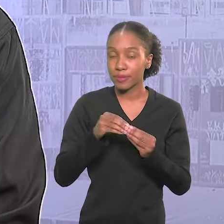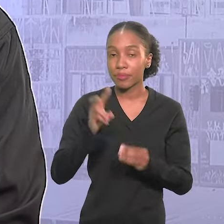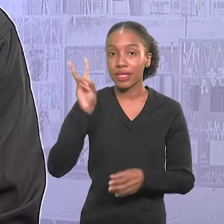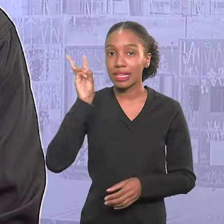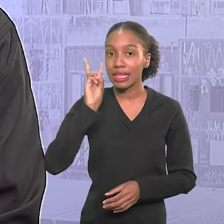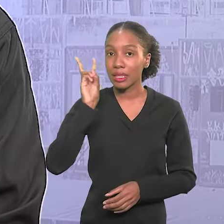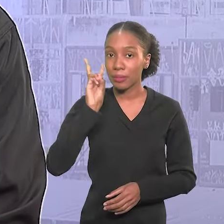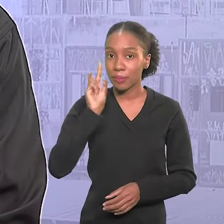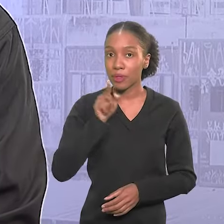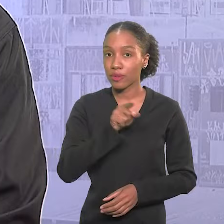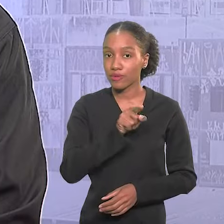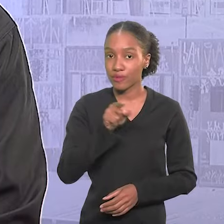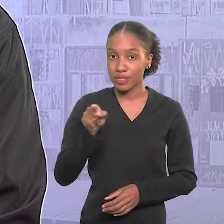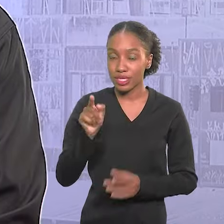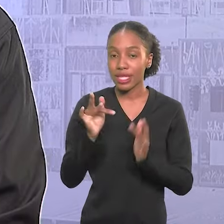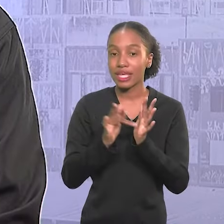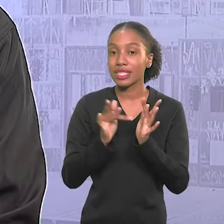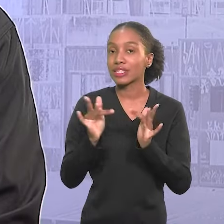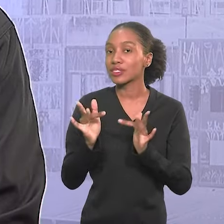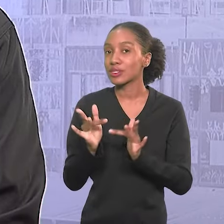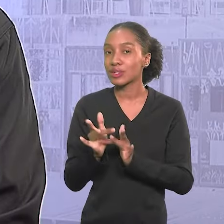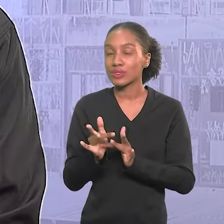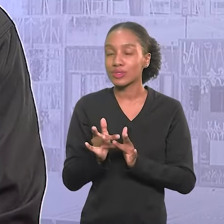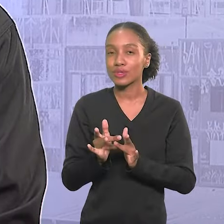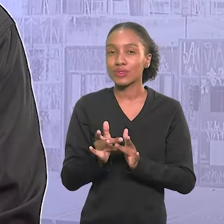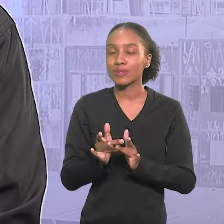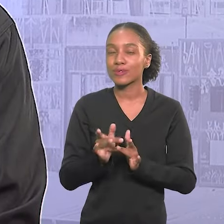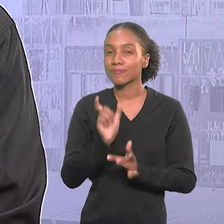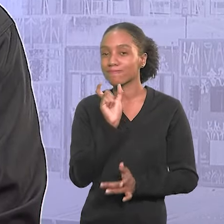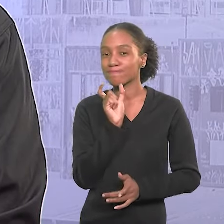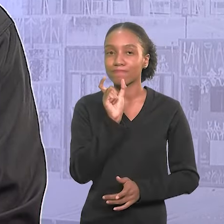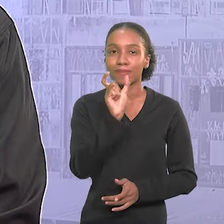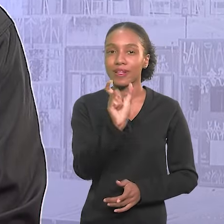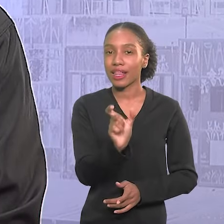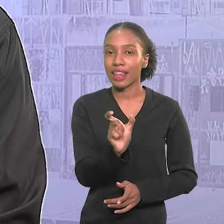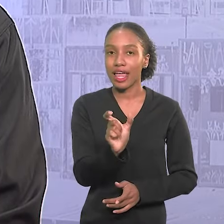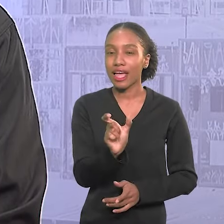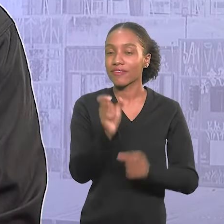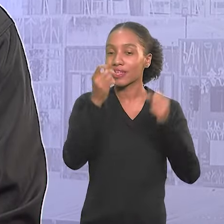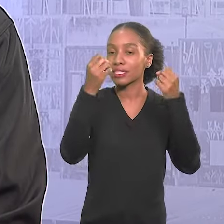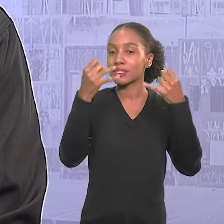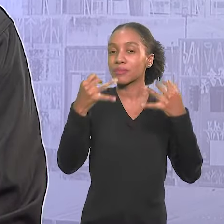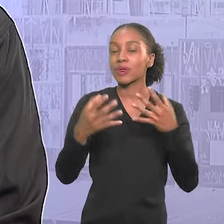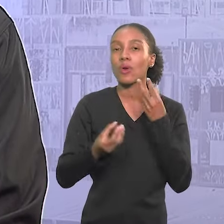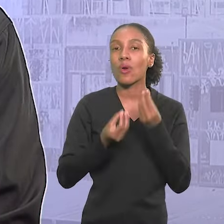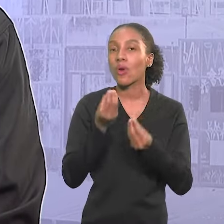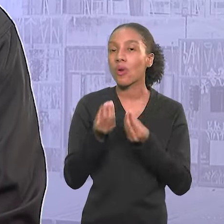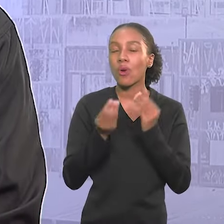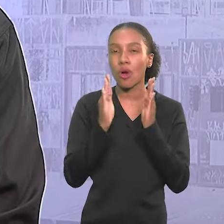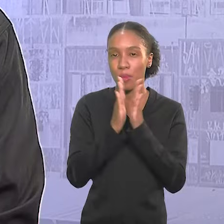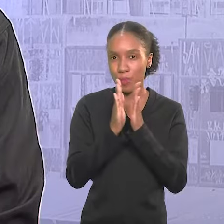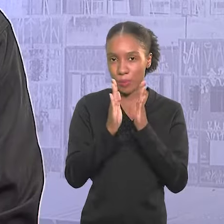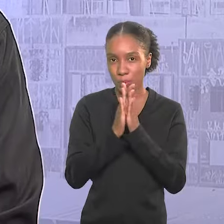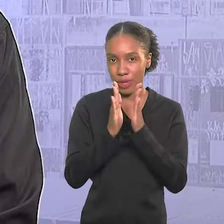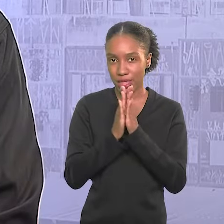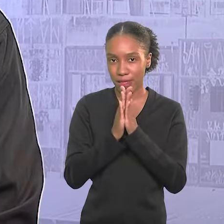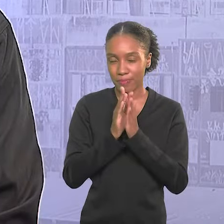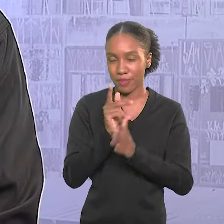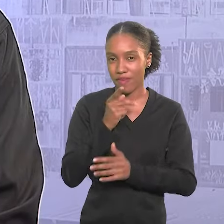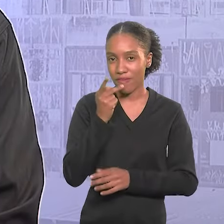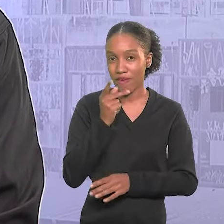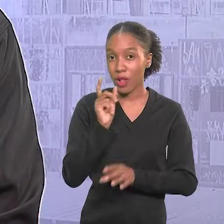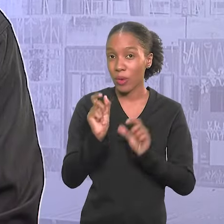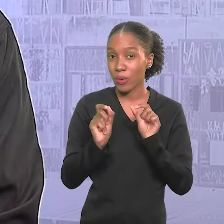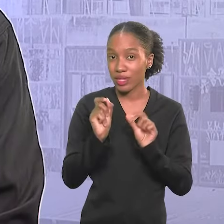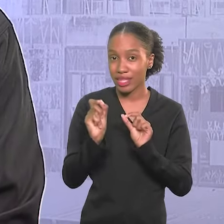você minha irmã as palavras de Jesus quando ele nos nos dar o padrão da oração do Pai Nosso